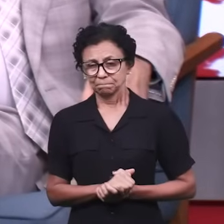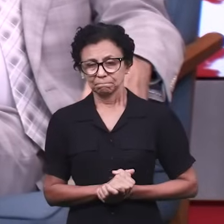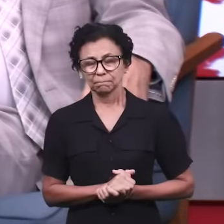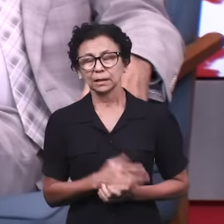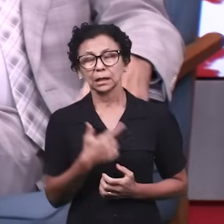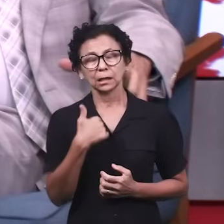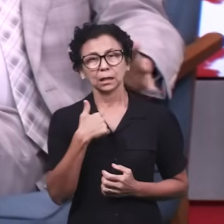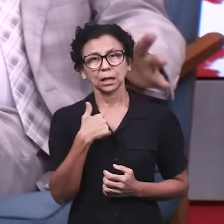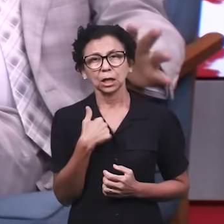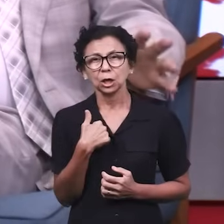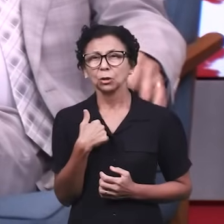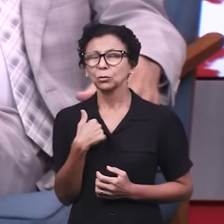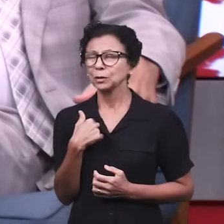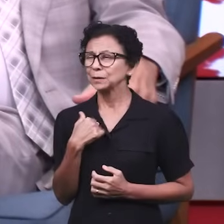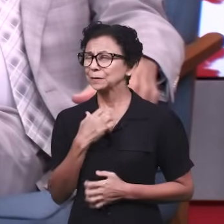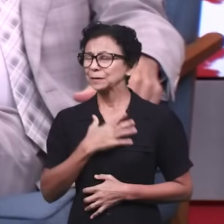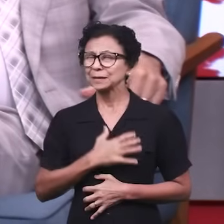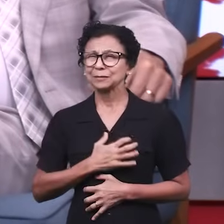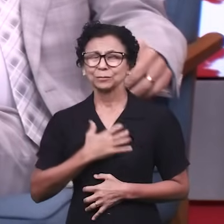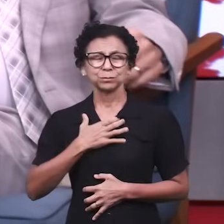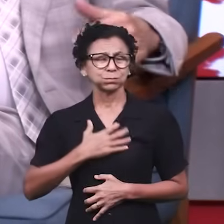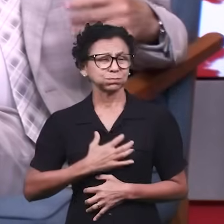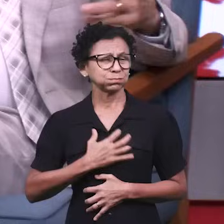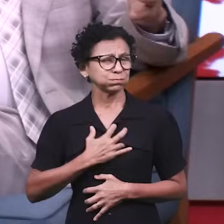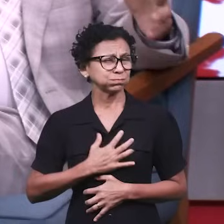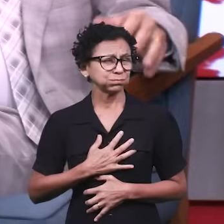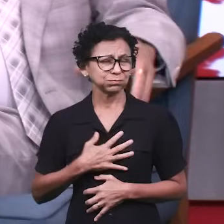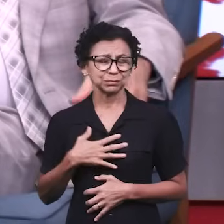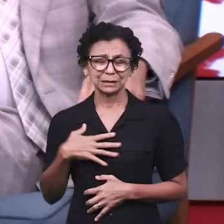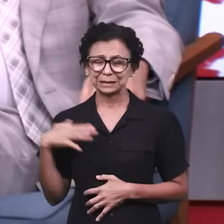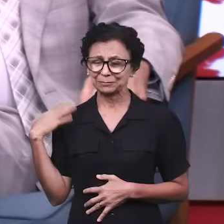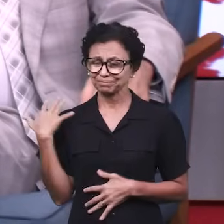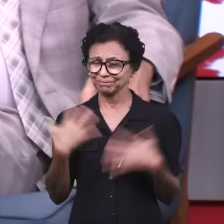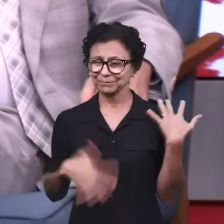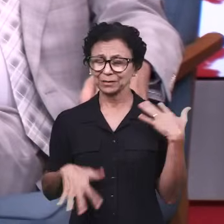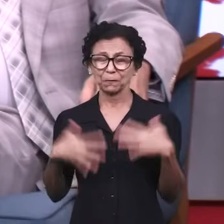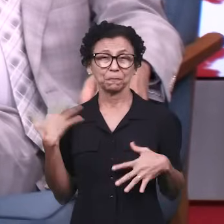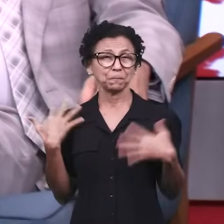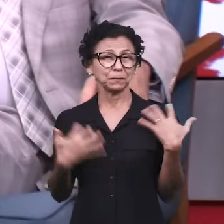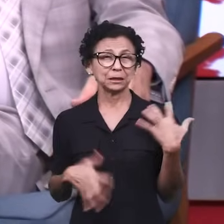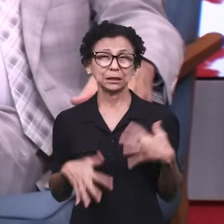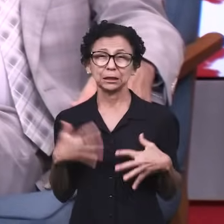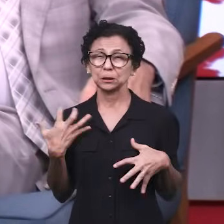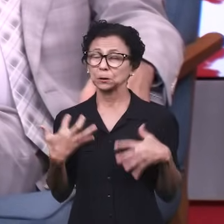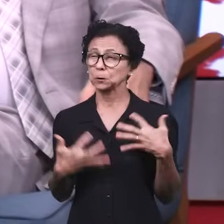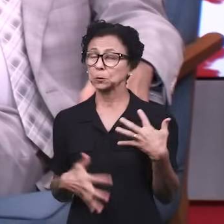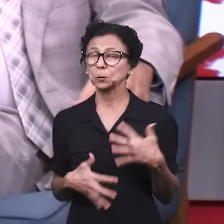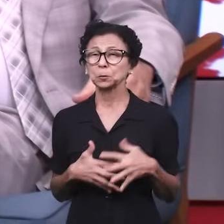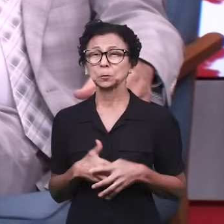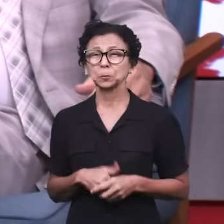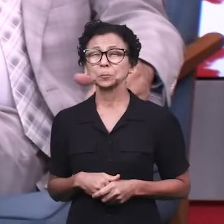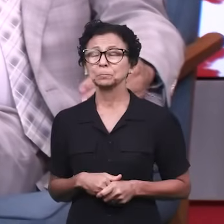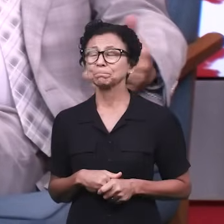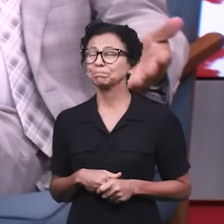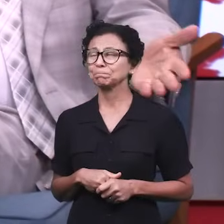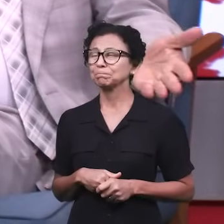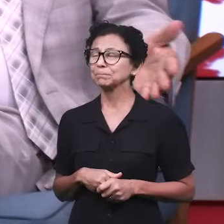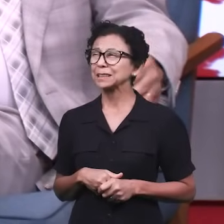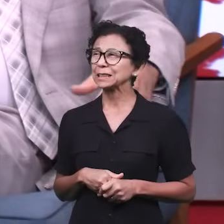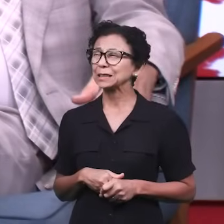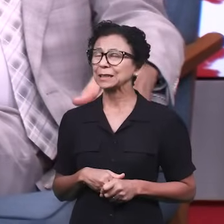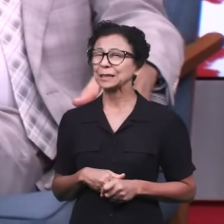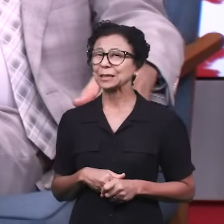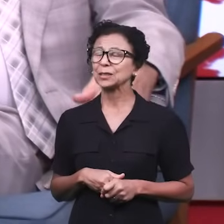noite me desesperei, achei que não tinha mais jeito para mim, resolvi voltar